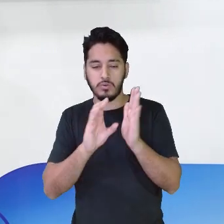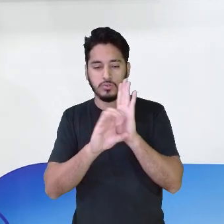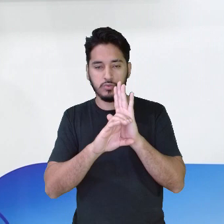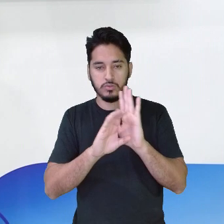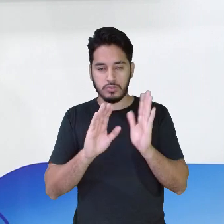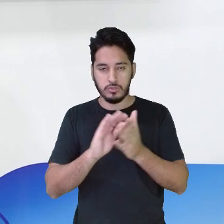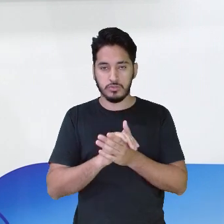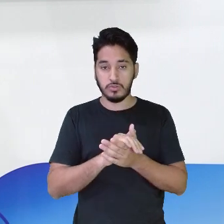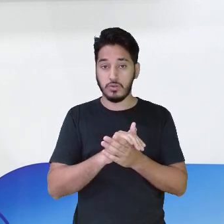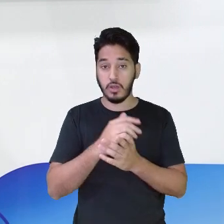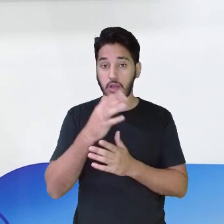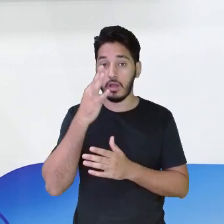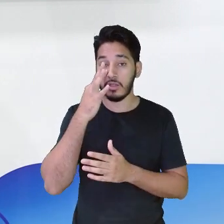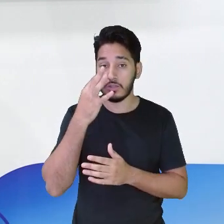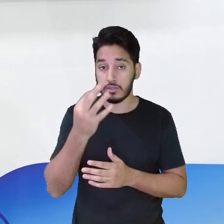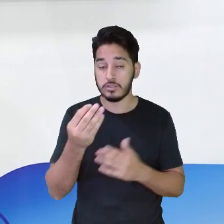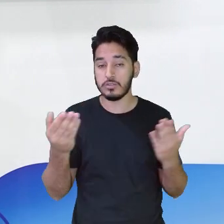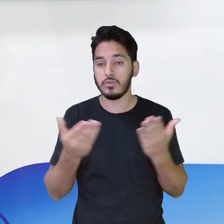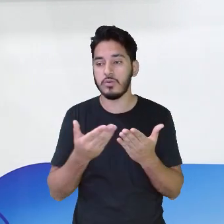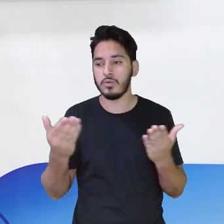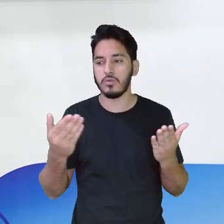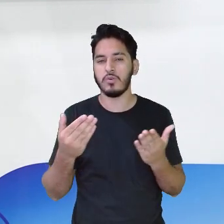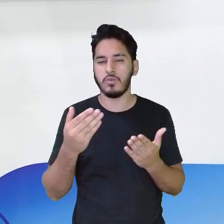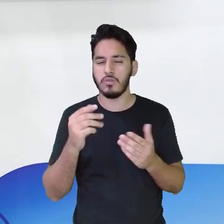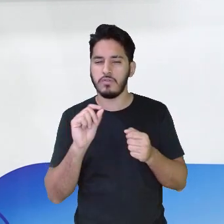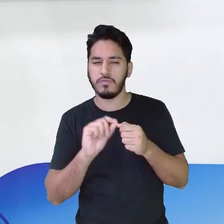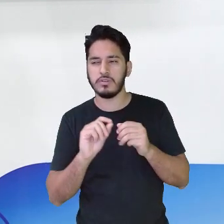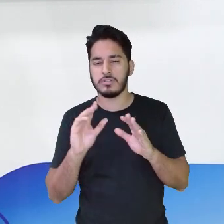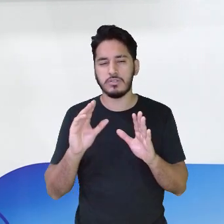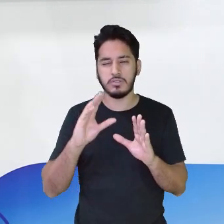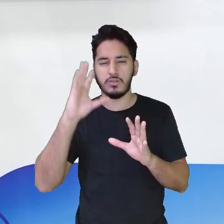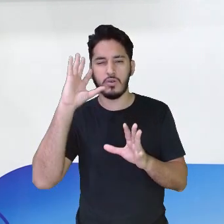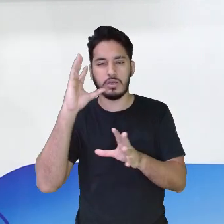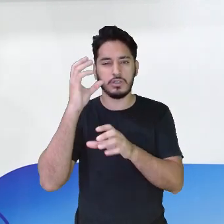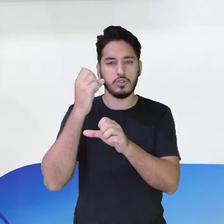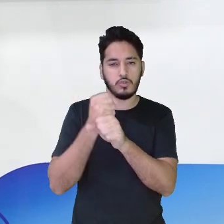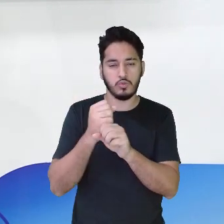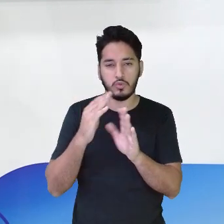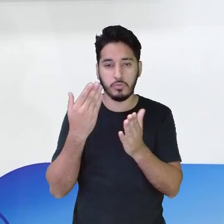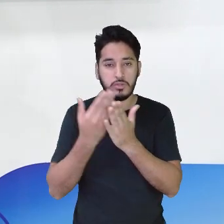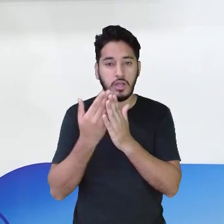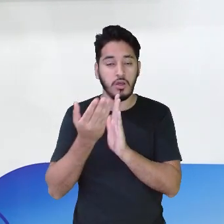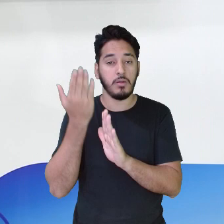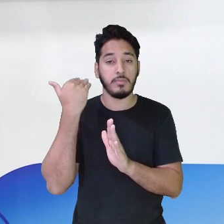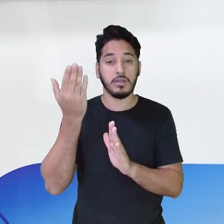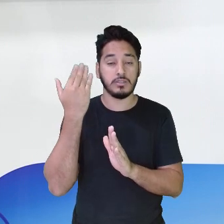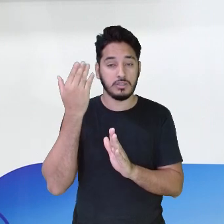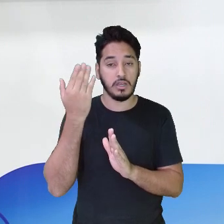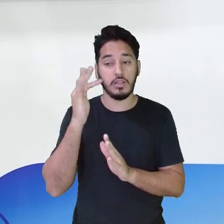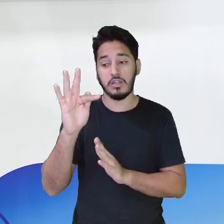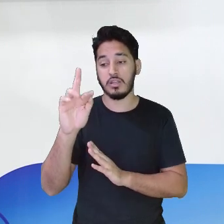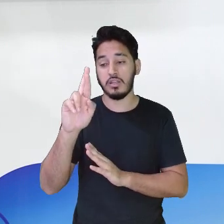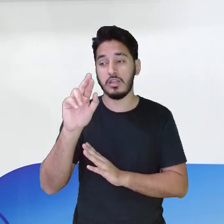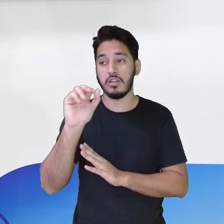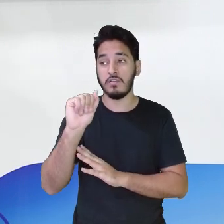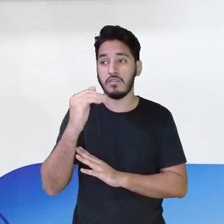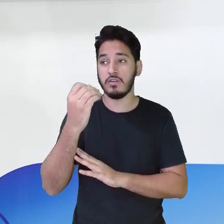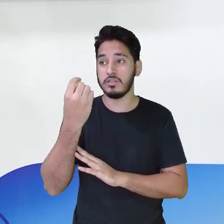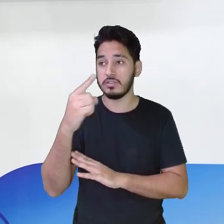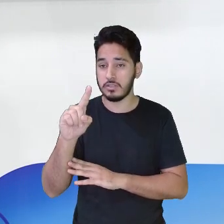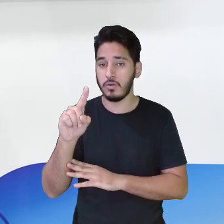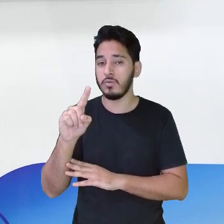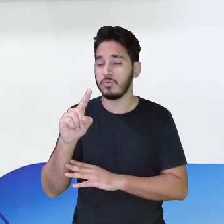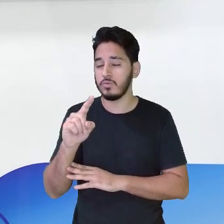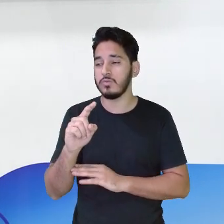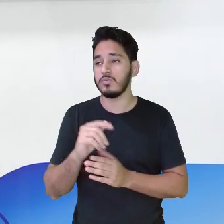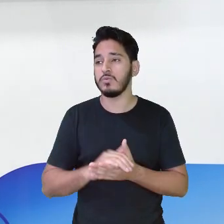presta atenção que eu vou fazer uma breve retomada sobre o que é fração e depois a gente começa